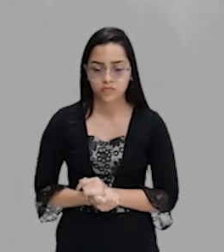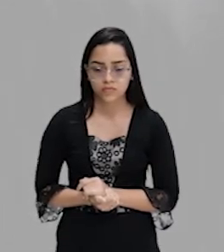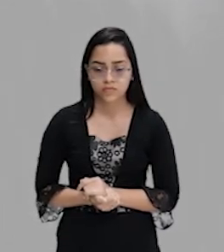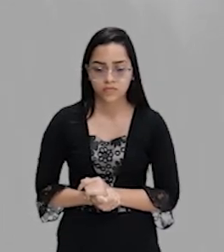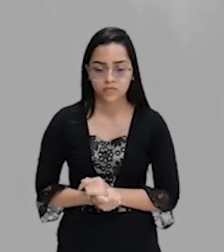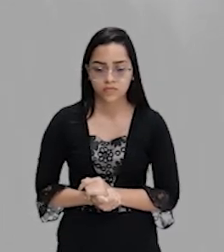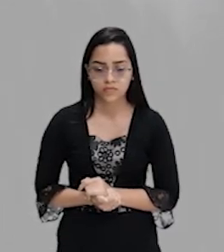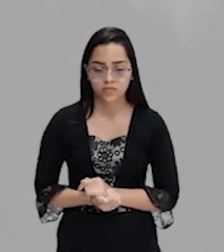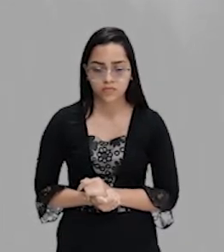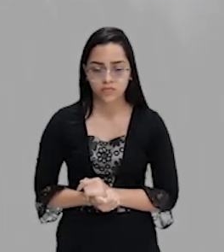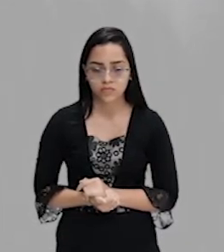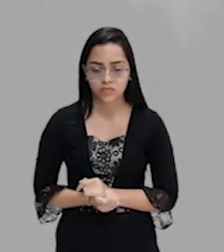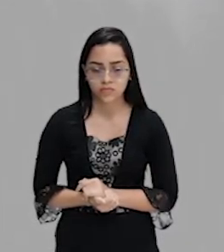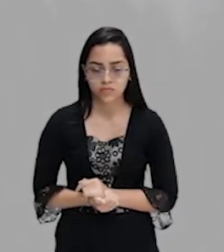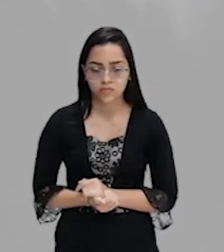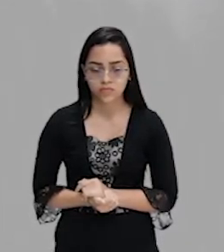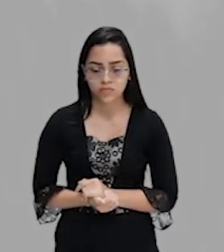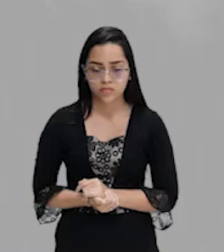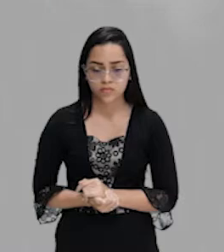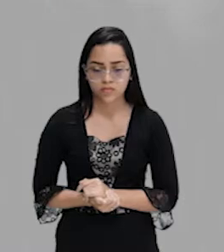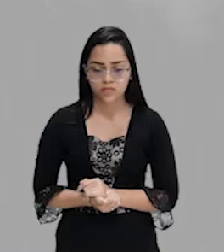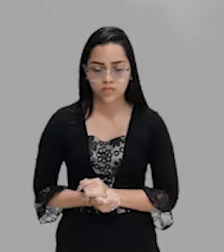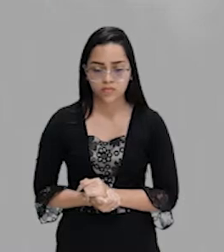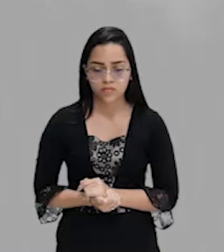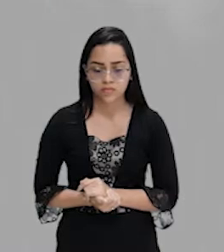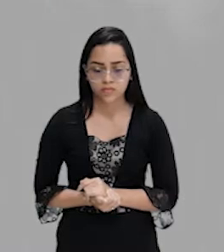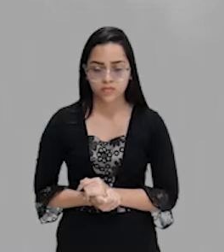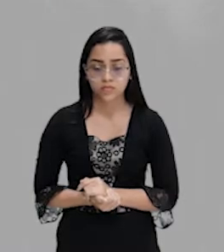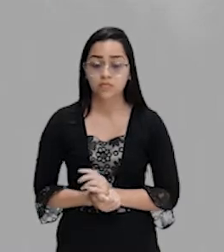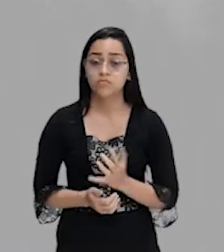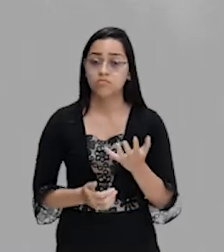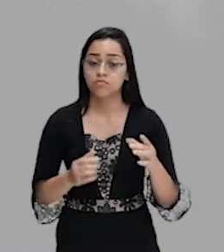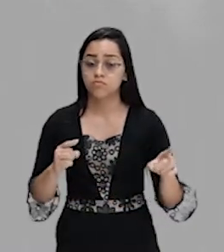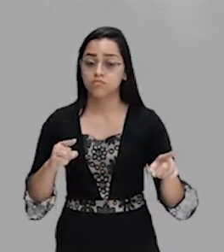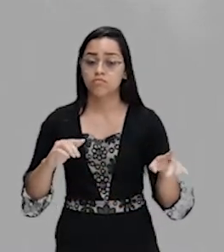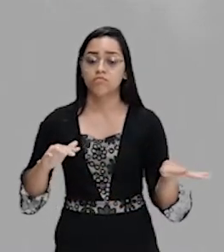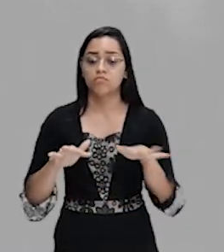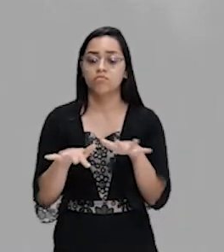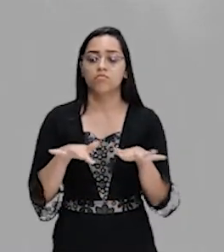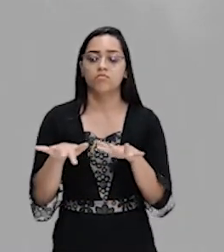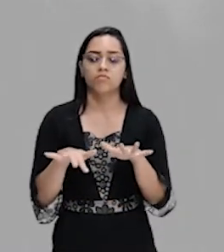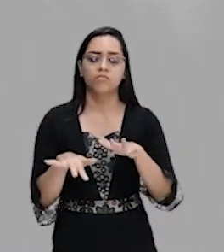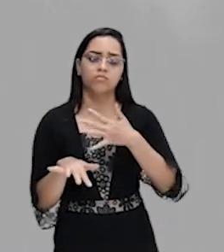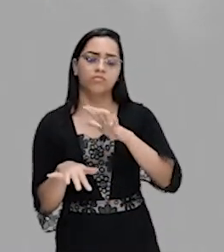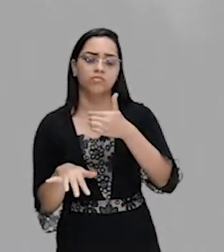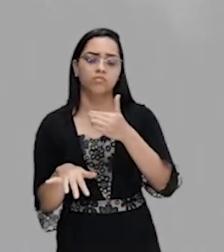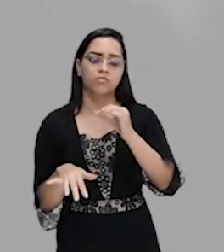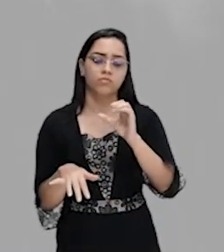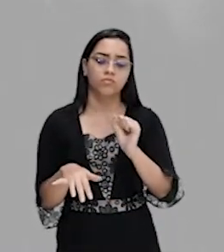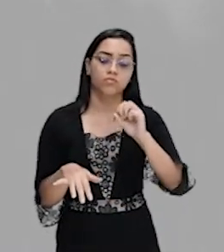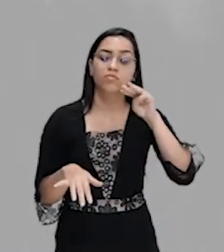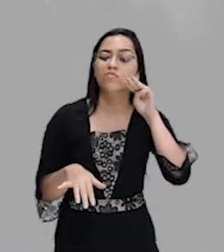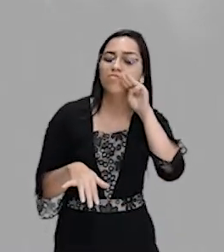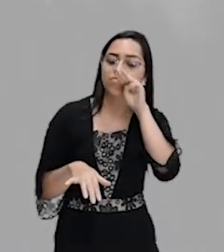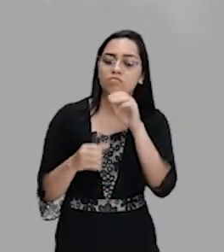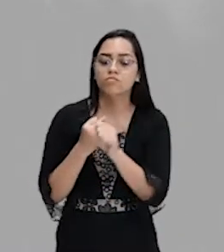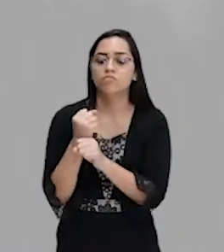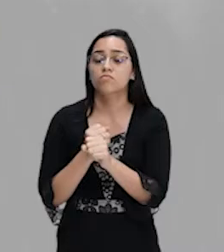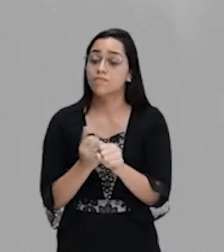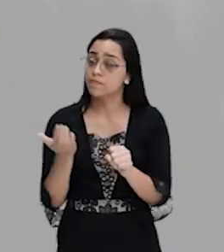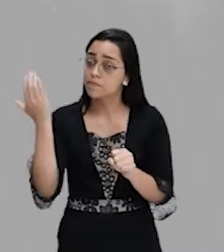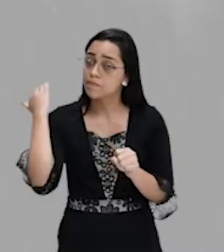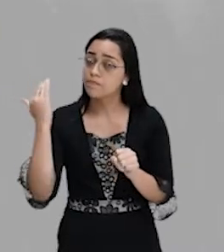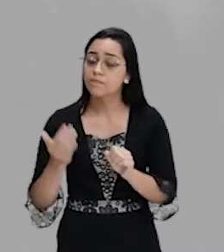ela foi, né, e ela nasceu, essa cratera, né, esse impacto aconteceu há aproximadamente 108 milhões de anos atrás. Tá,